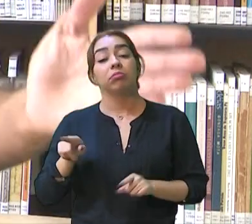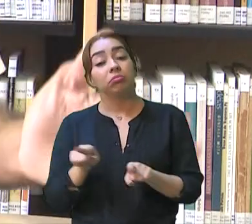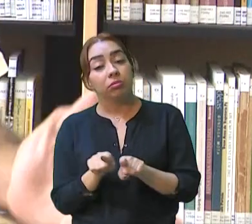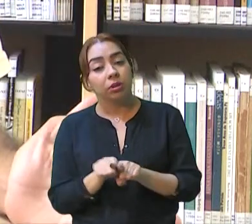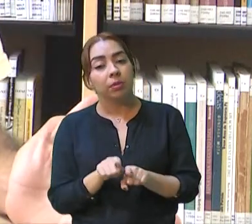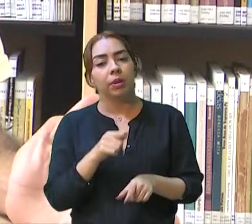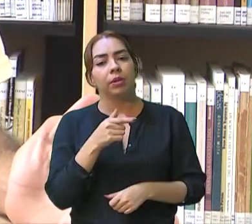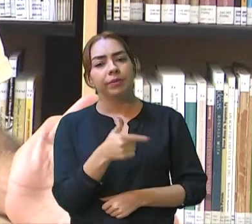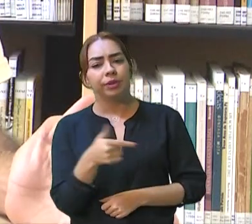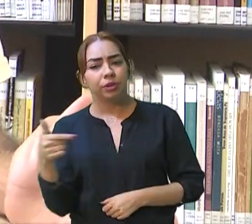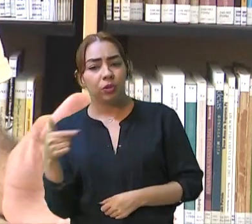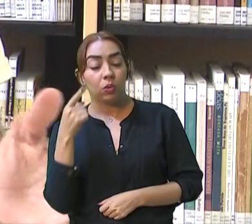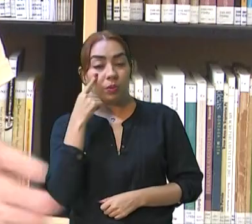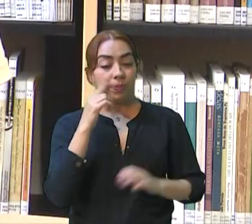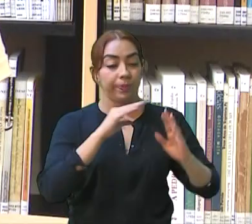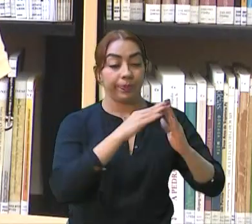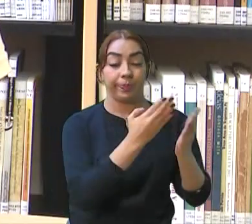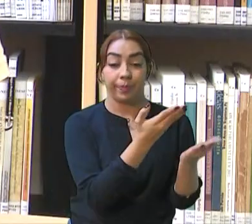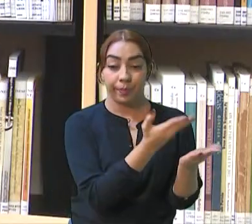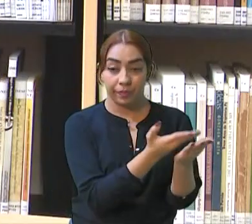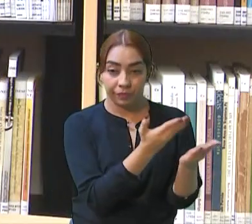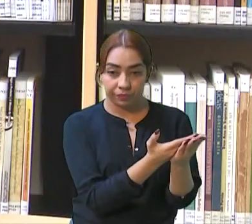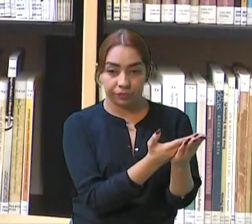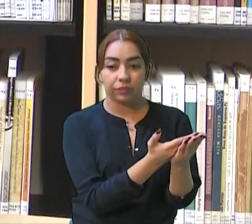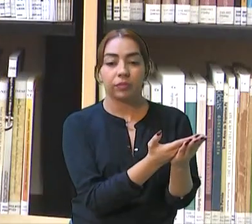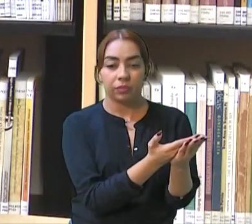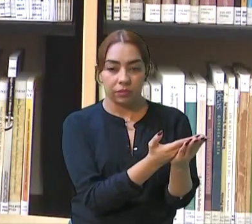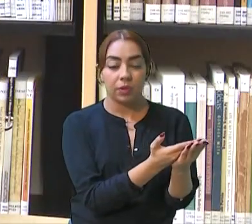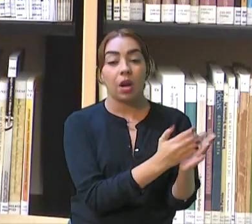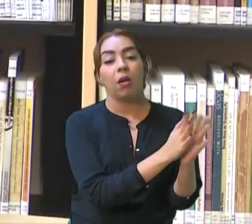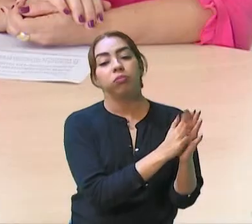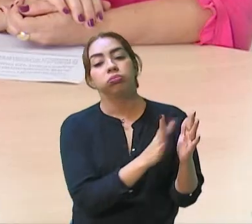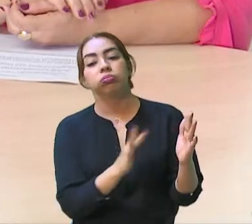Ele começa no ensino médio e termina na faculdade.